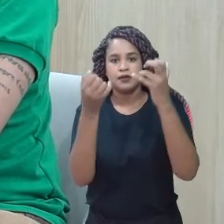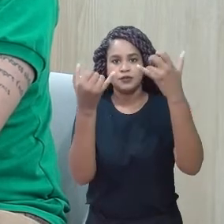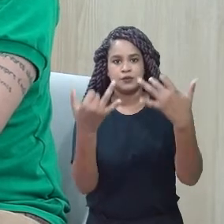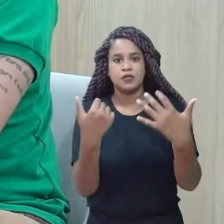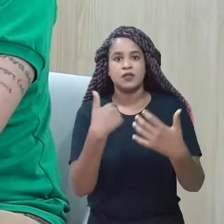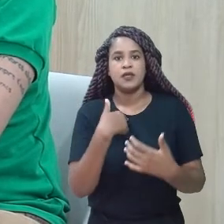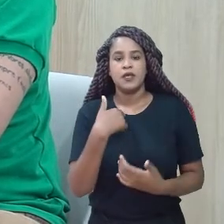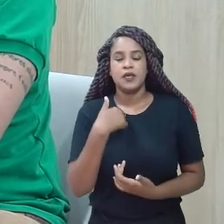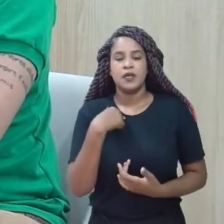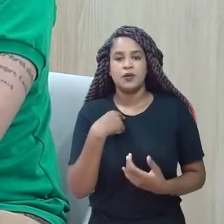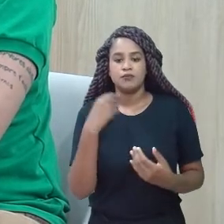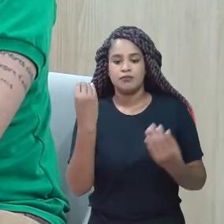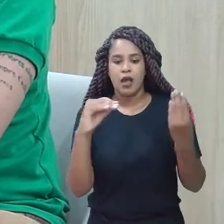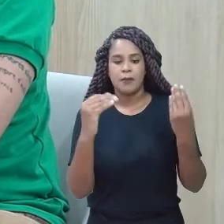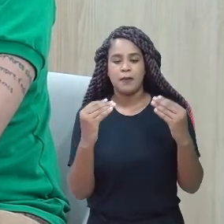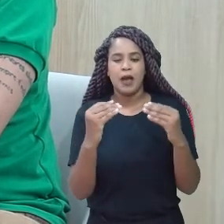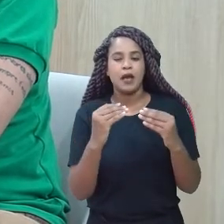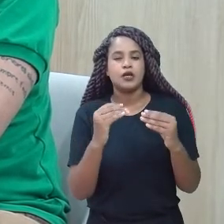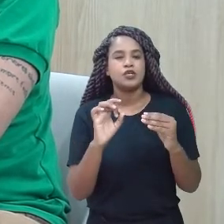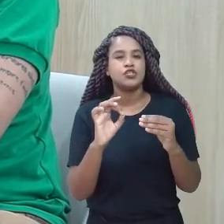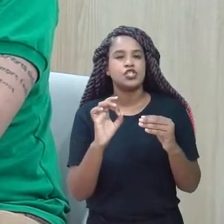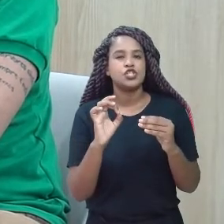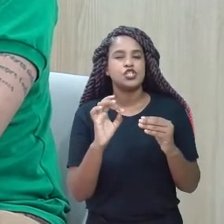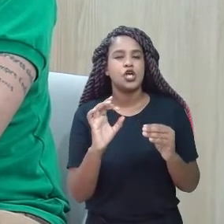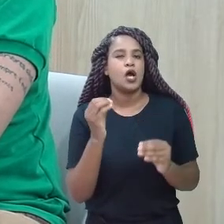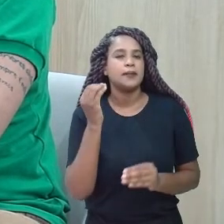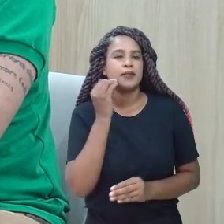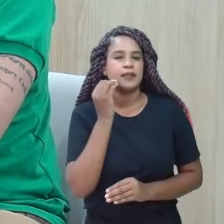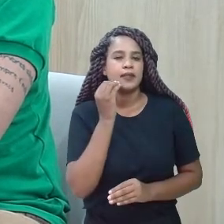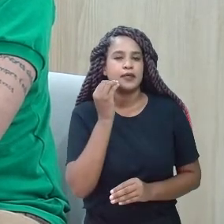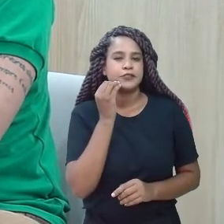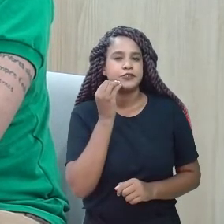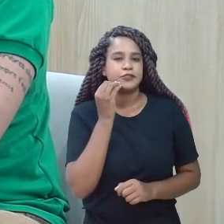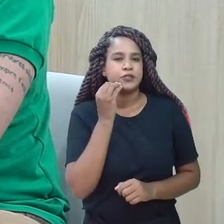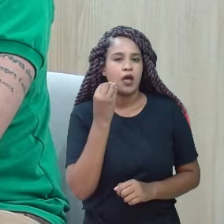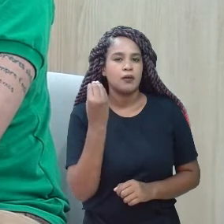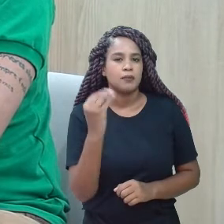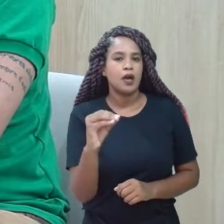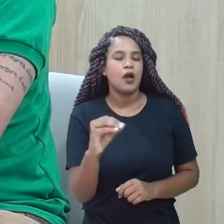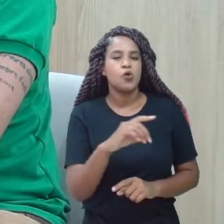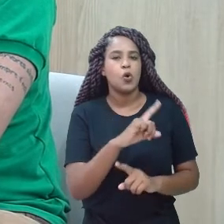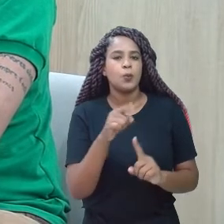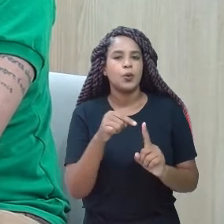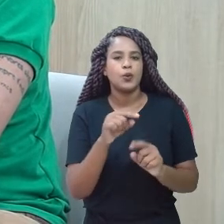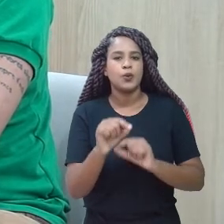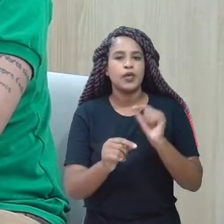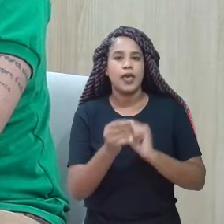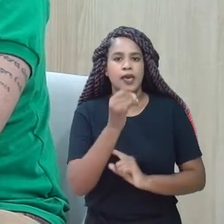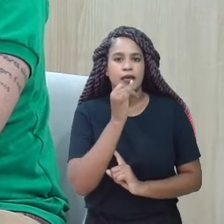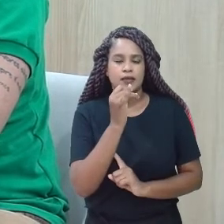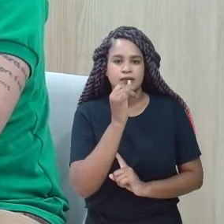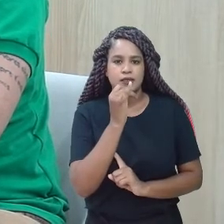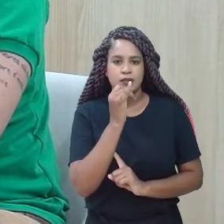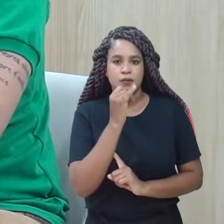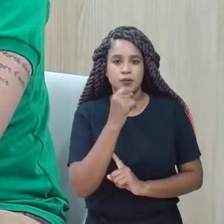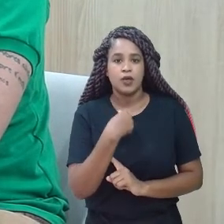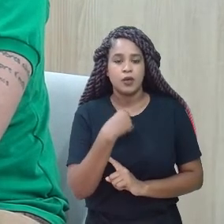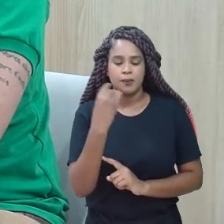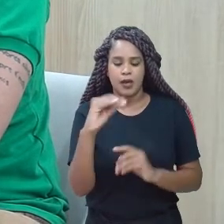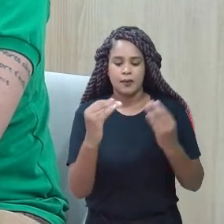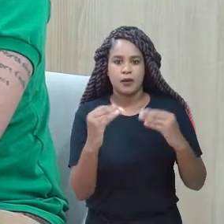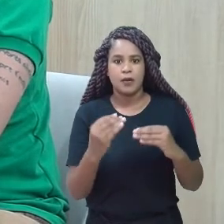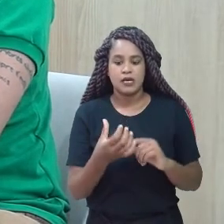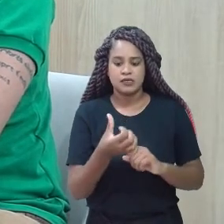botar um textinho aqui, mas assim, é um textinho no sentido de você pegar esses exemplos aí, eu já escrevi 6 até